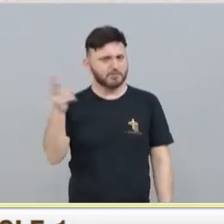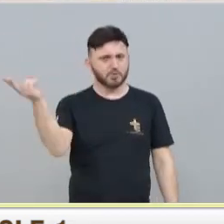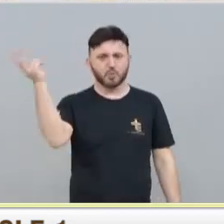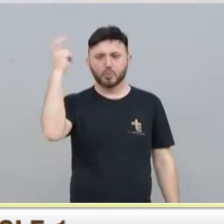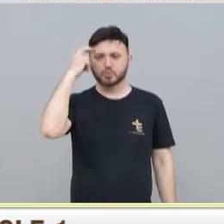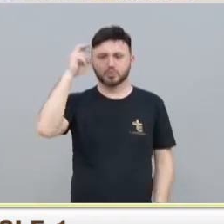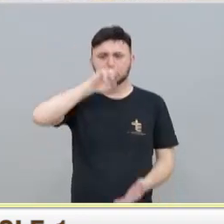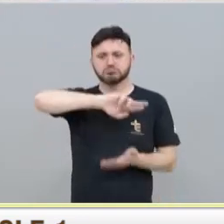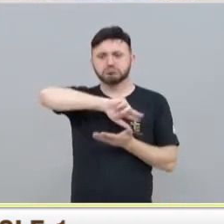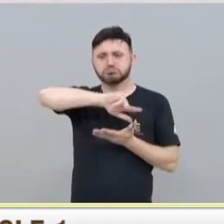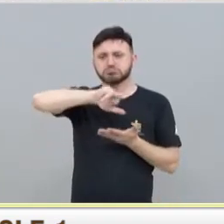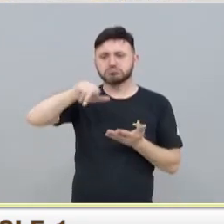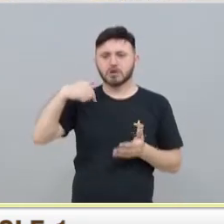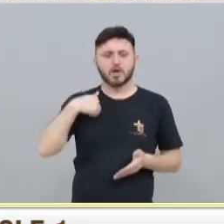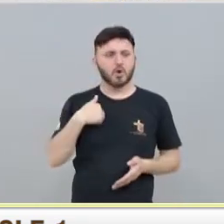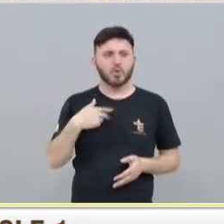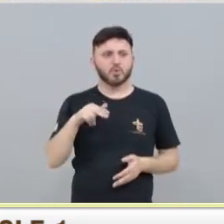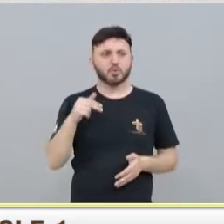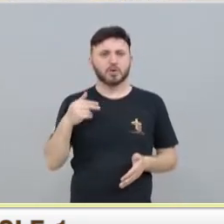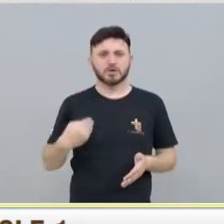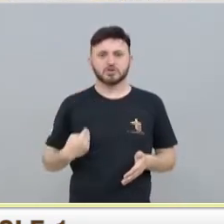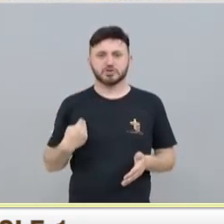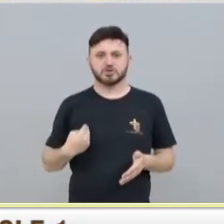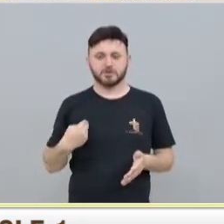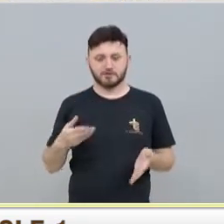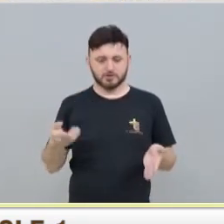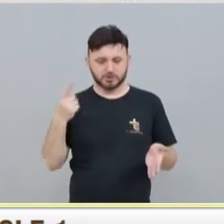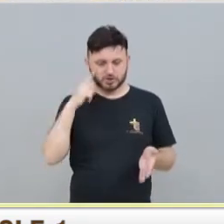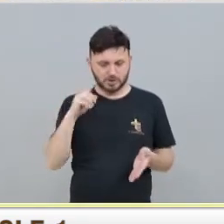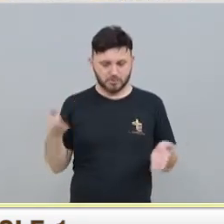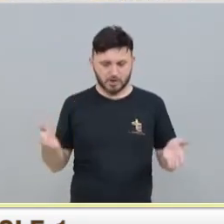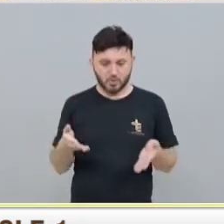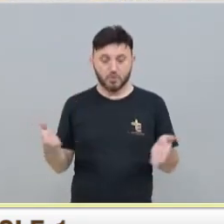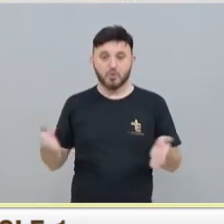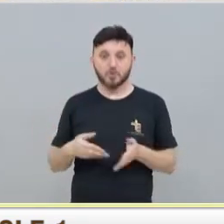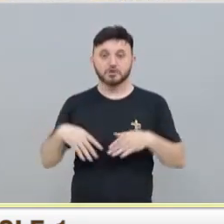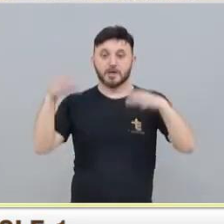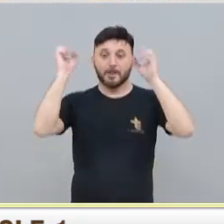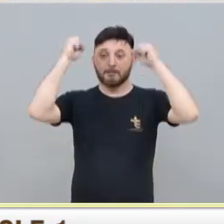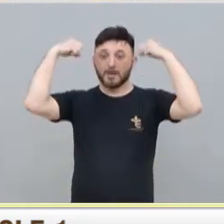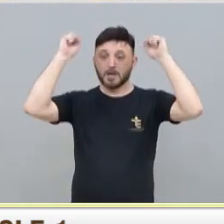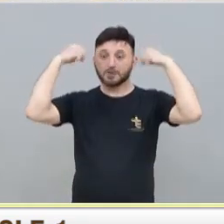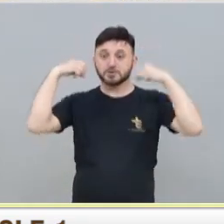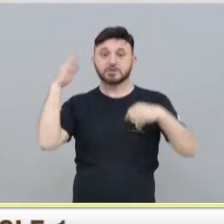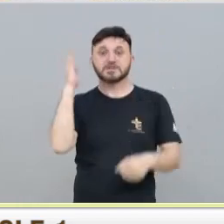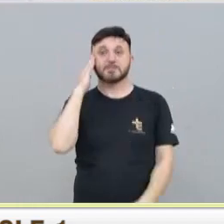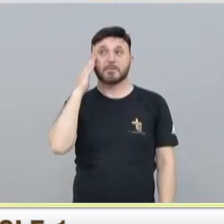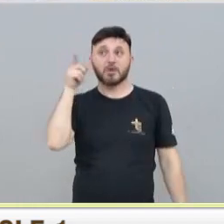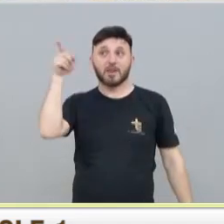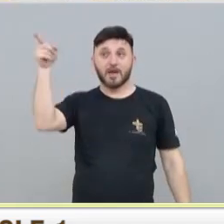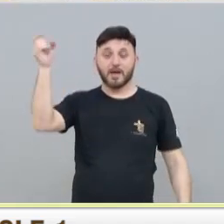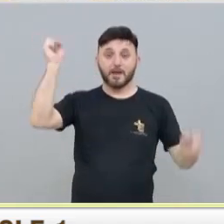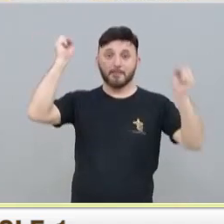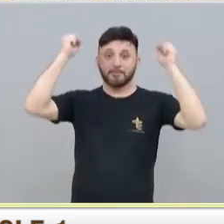nunca estive numa data como essa de finados no méxico mas sabemos que lá tenha